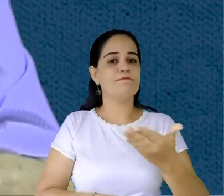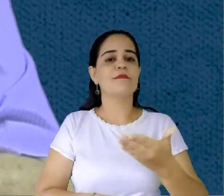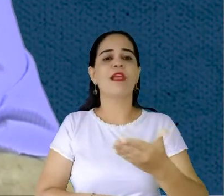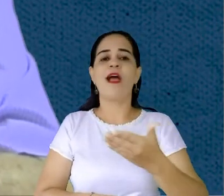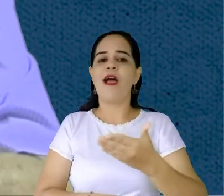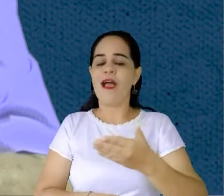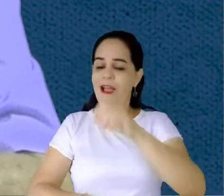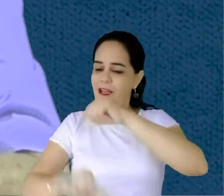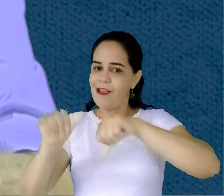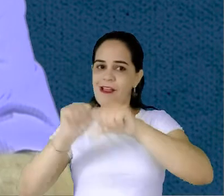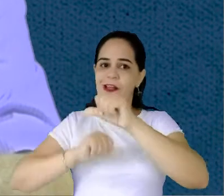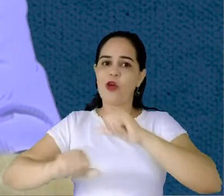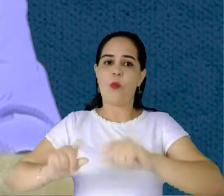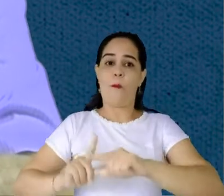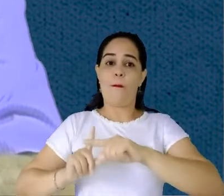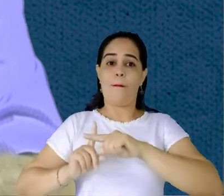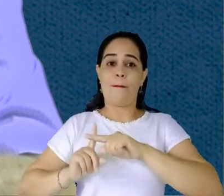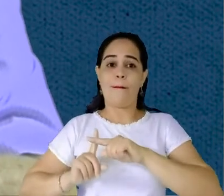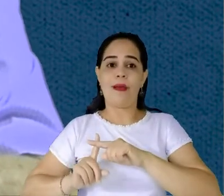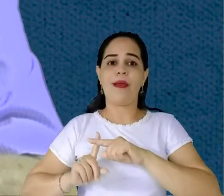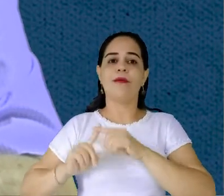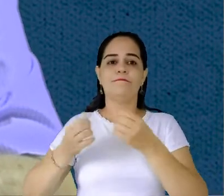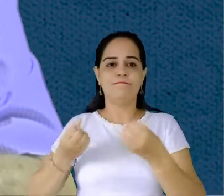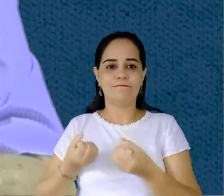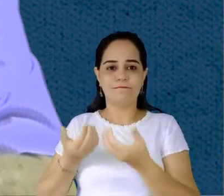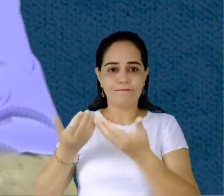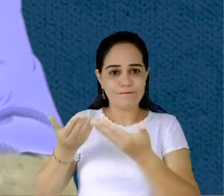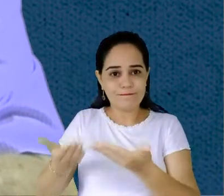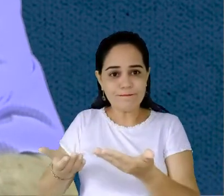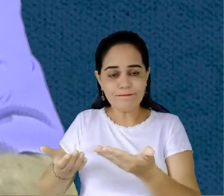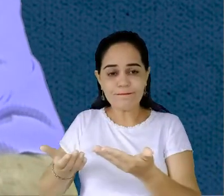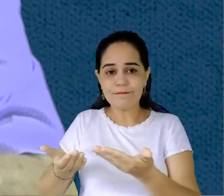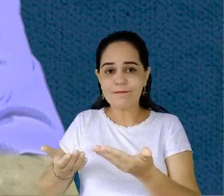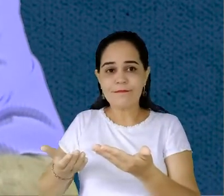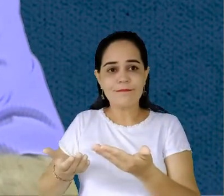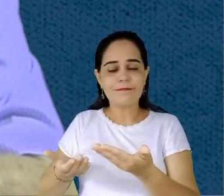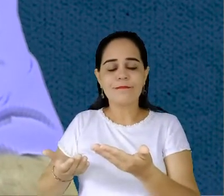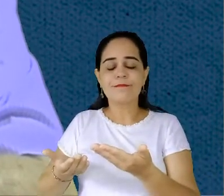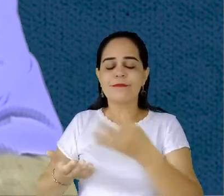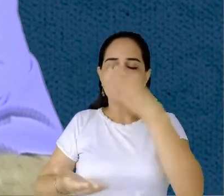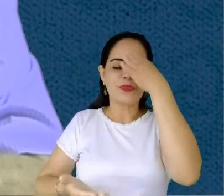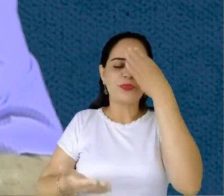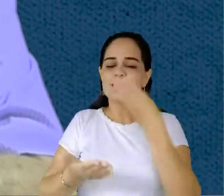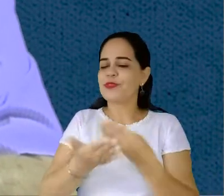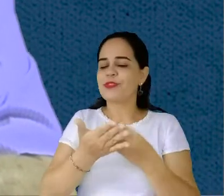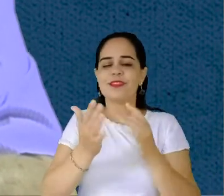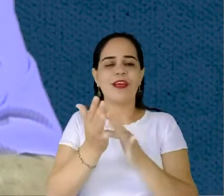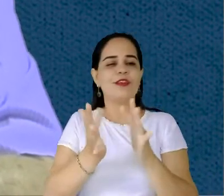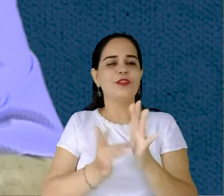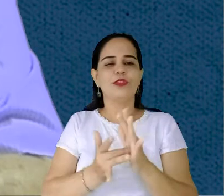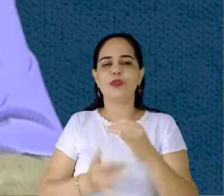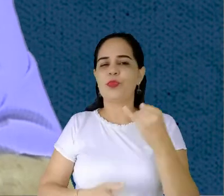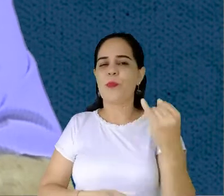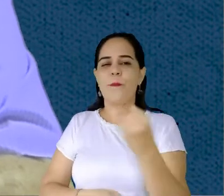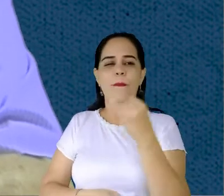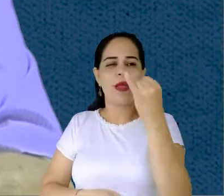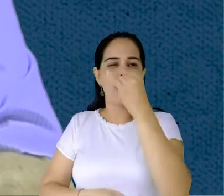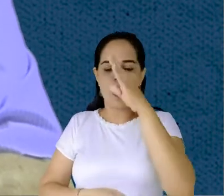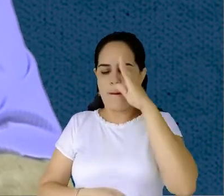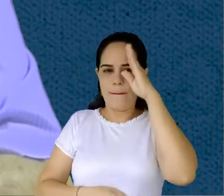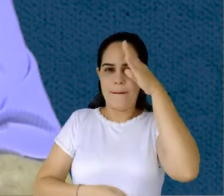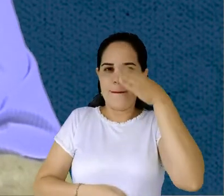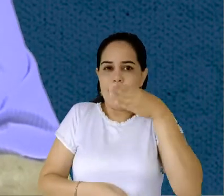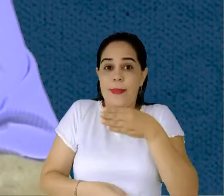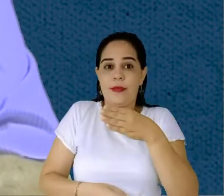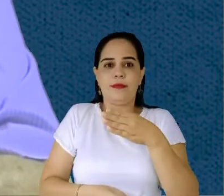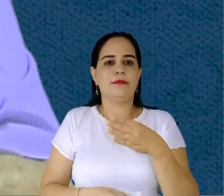pagãos, aos cristãos, aqueles que tinham fé que eram de origem pagã, que bastava só acreditar